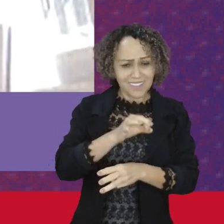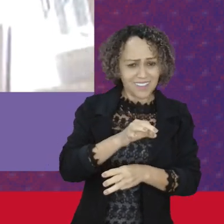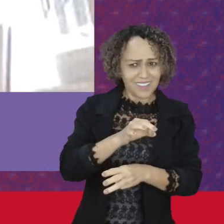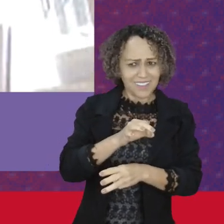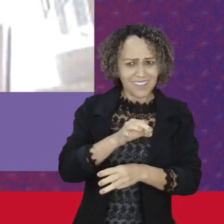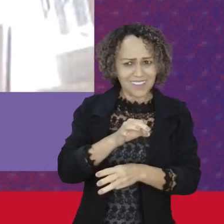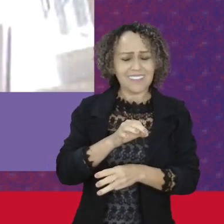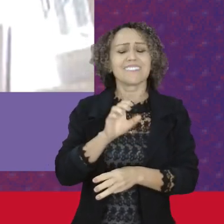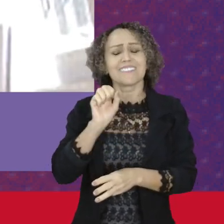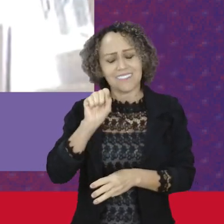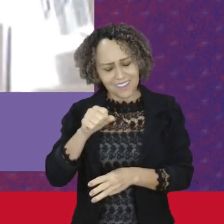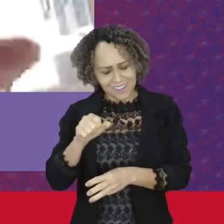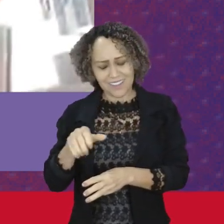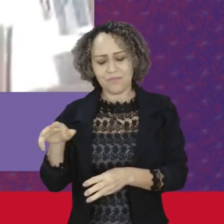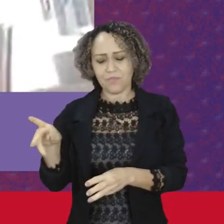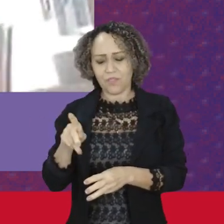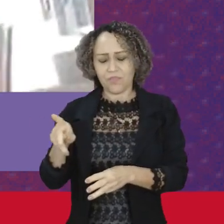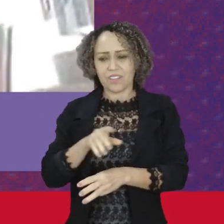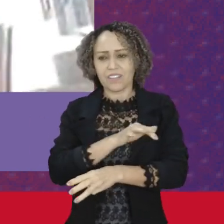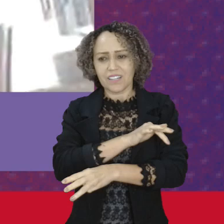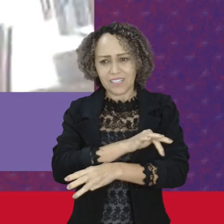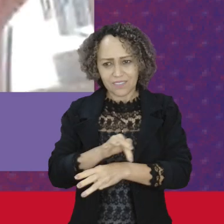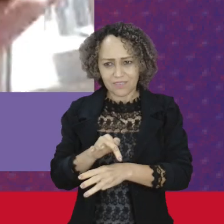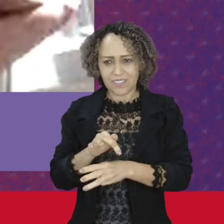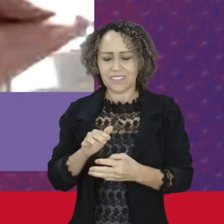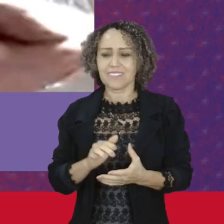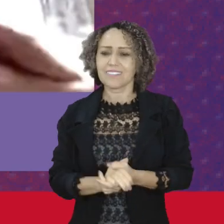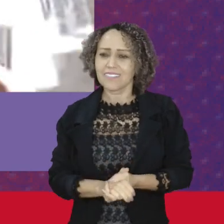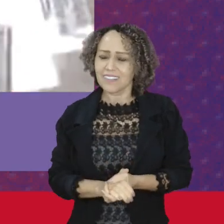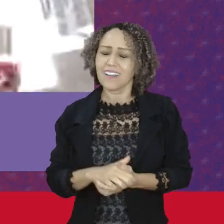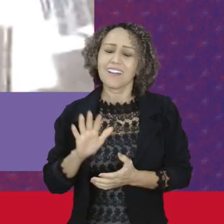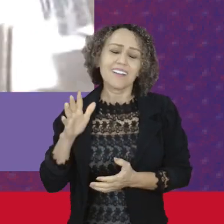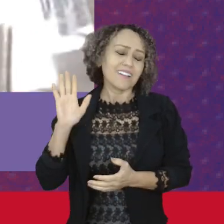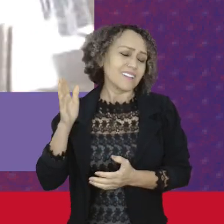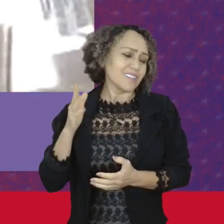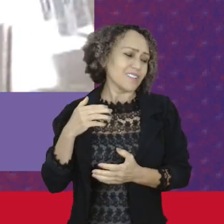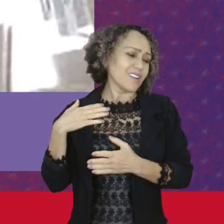Sim, fiz há muito tempo.